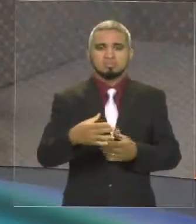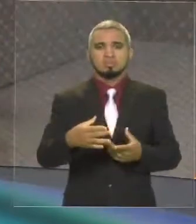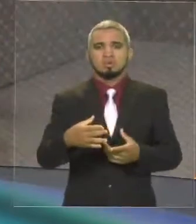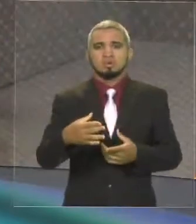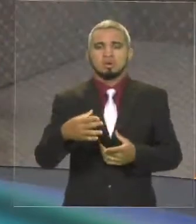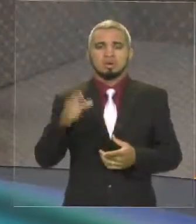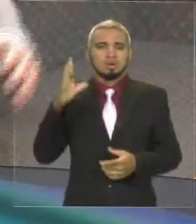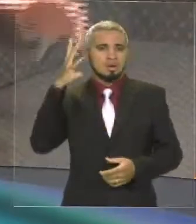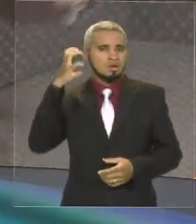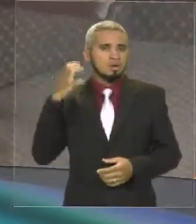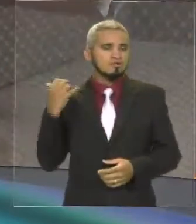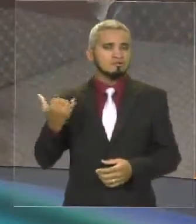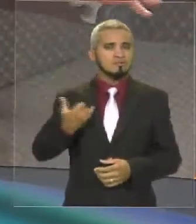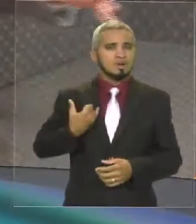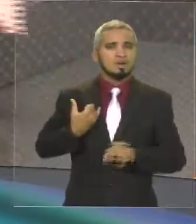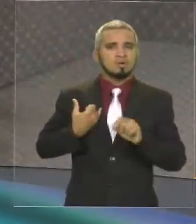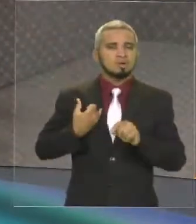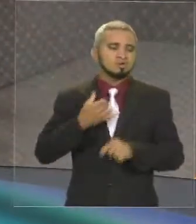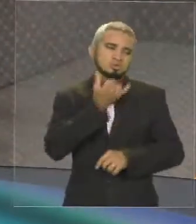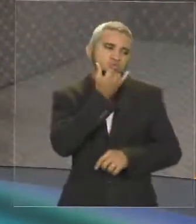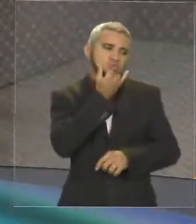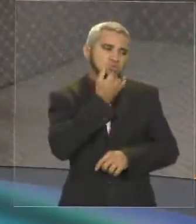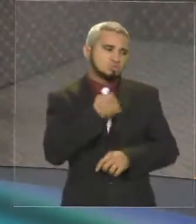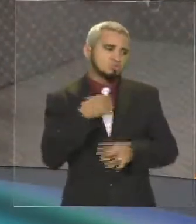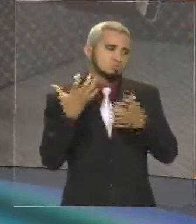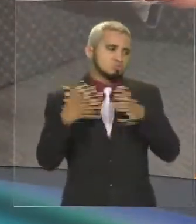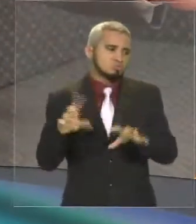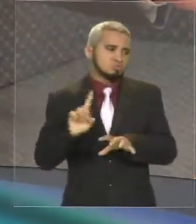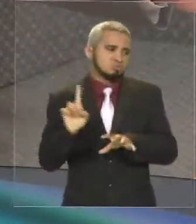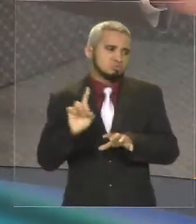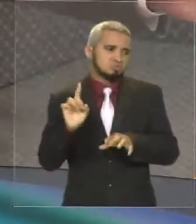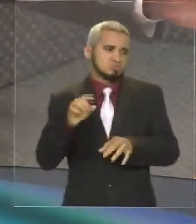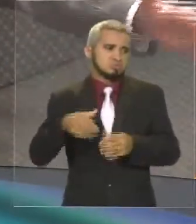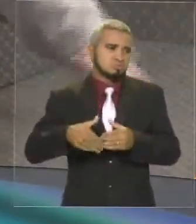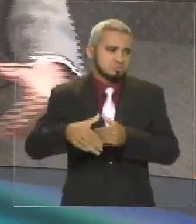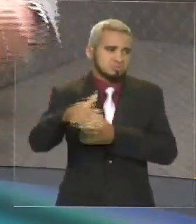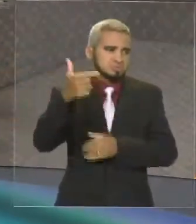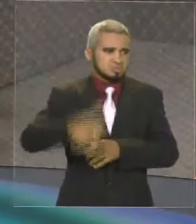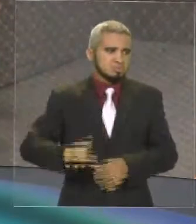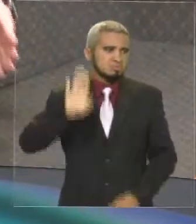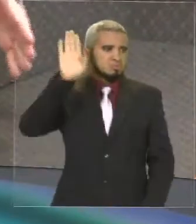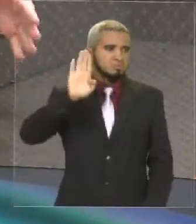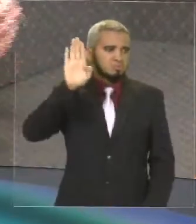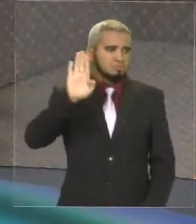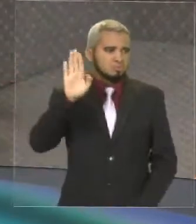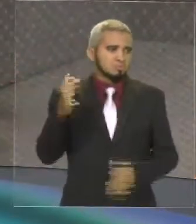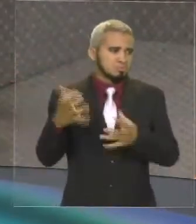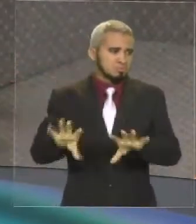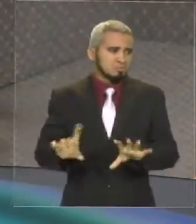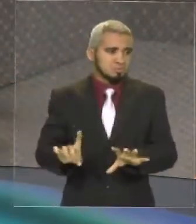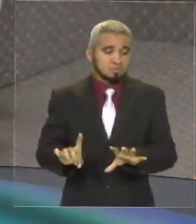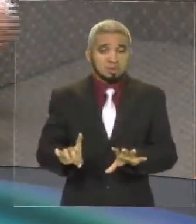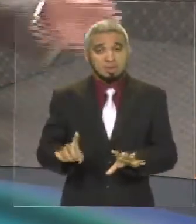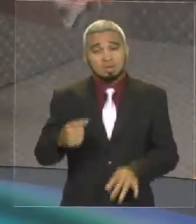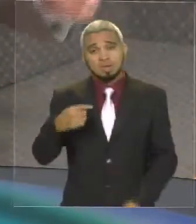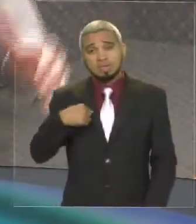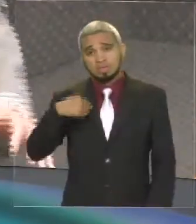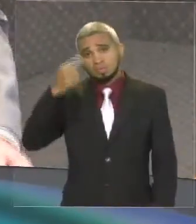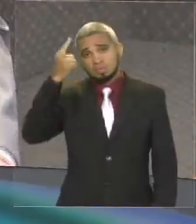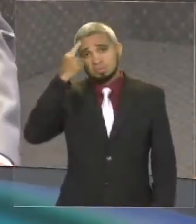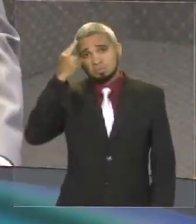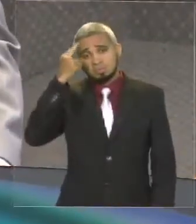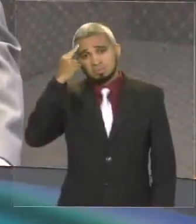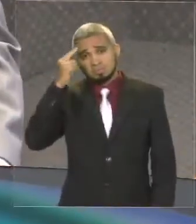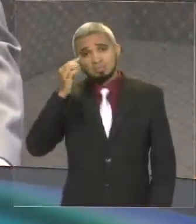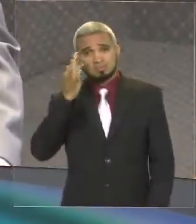política. Eu achei que aqui ia se criar um novo momento político, né? Onde o novo governo ia assumir. Eu já tenho 30 anos de